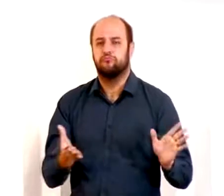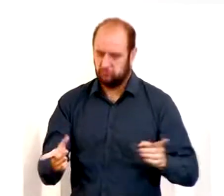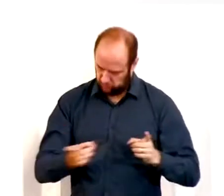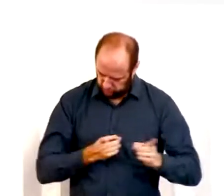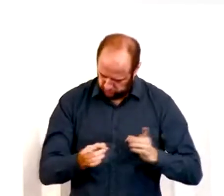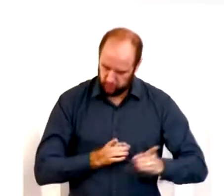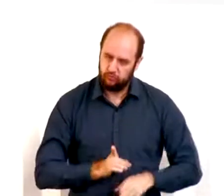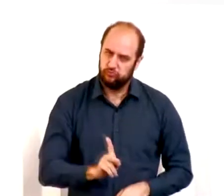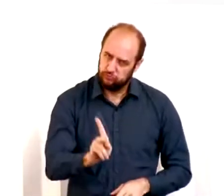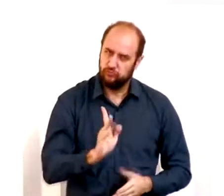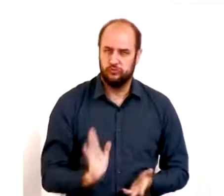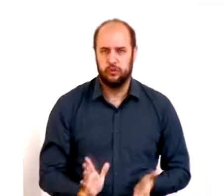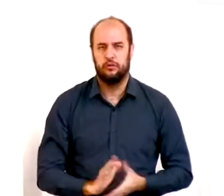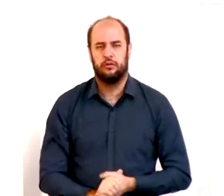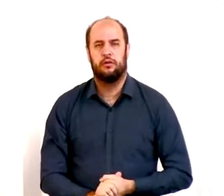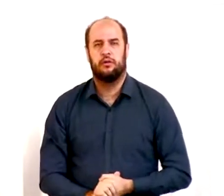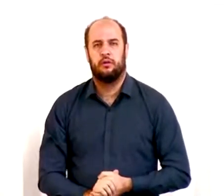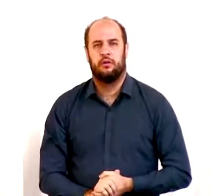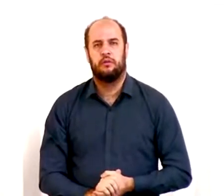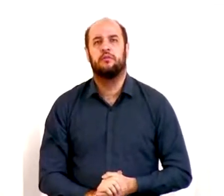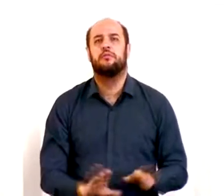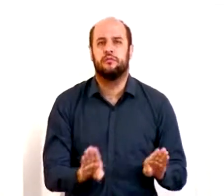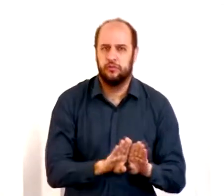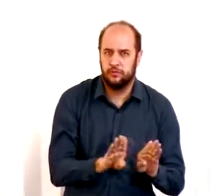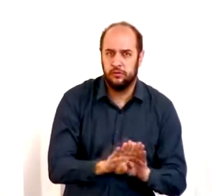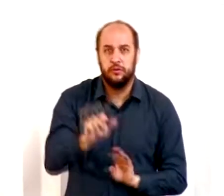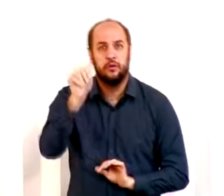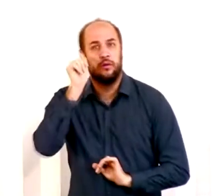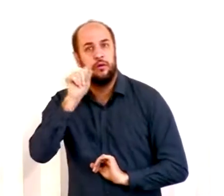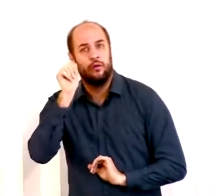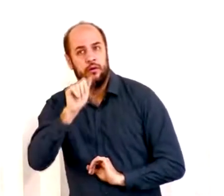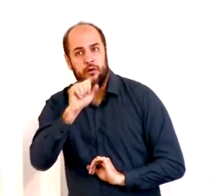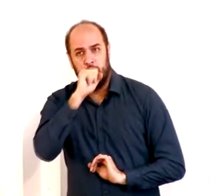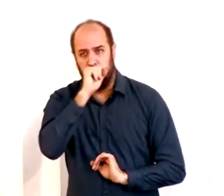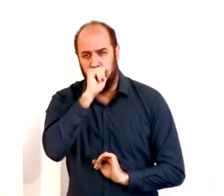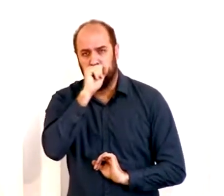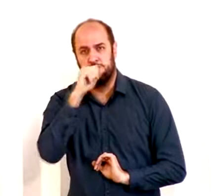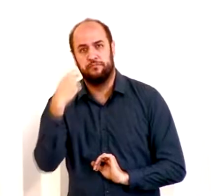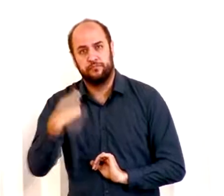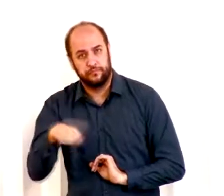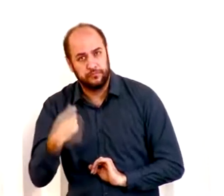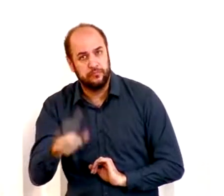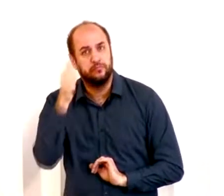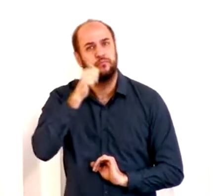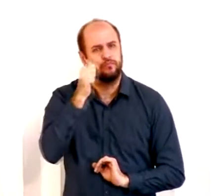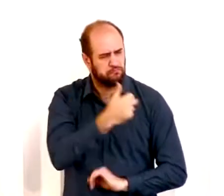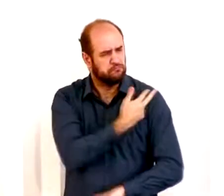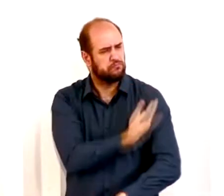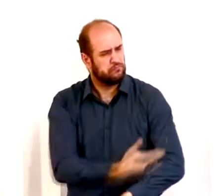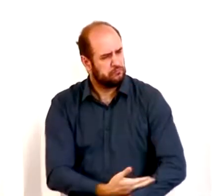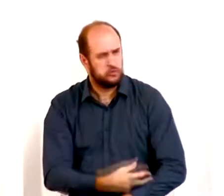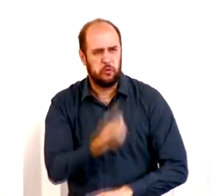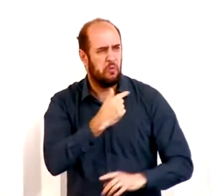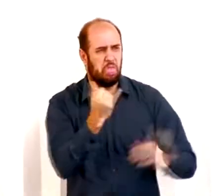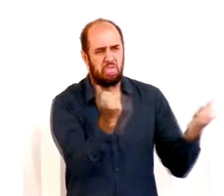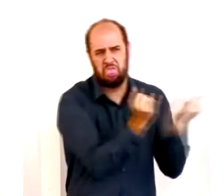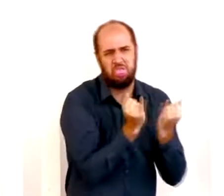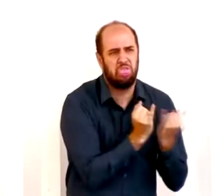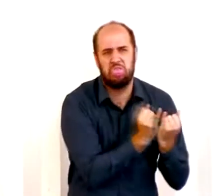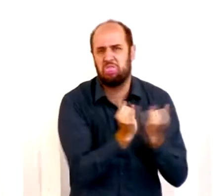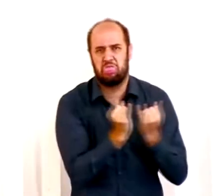diaconato. Da mesma sorte, quanto a mulheres, é necessário que sejam elas respeitáveis, não